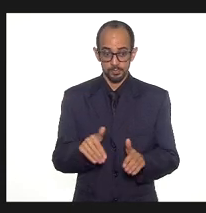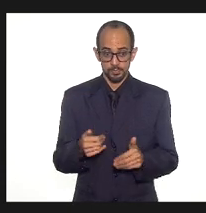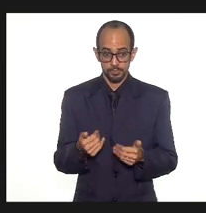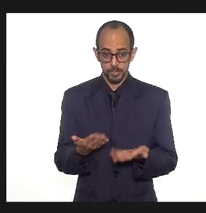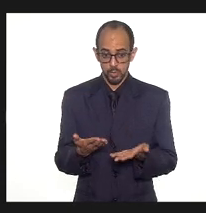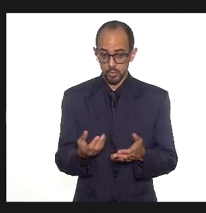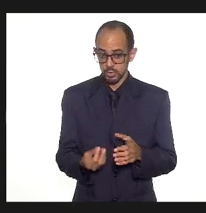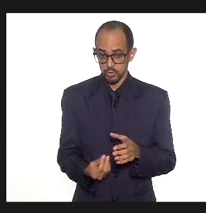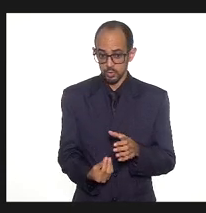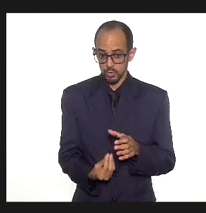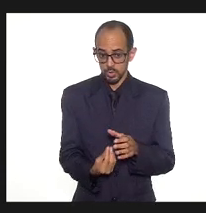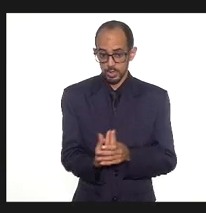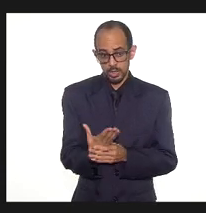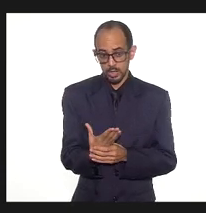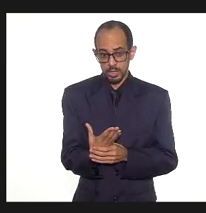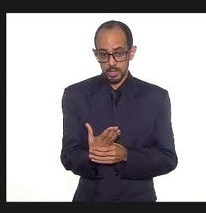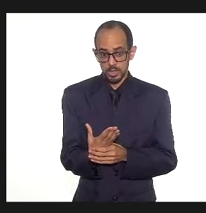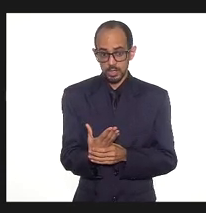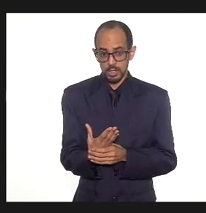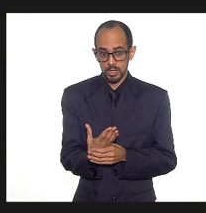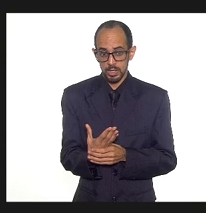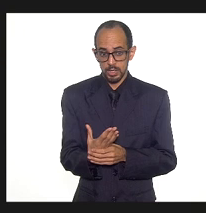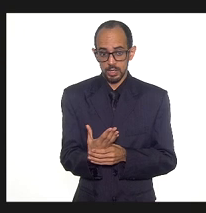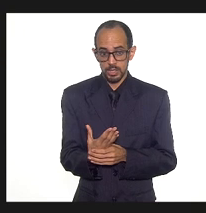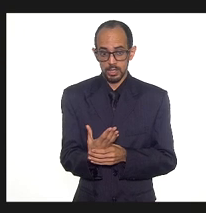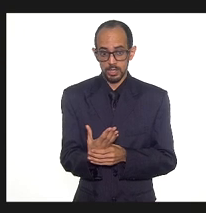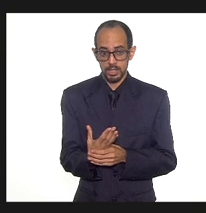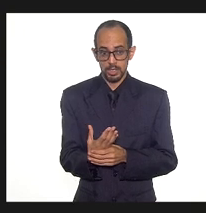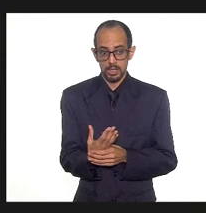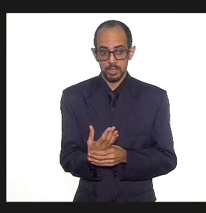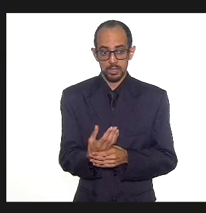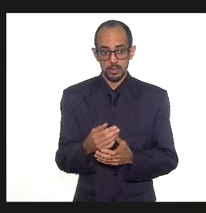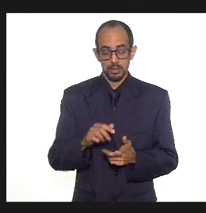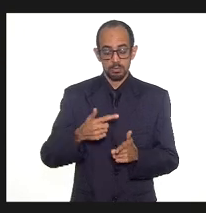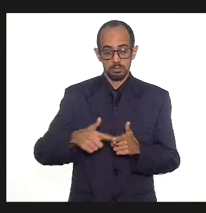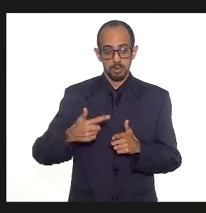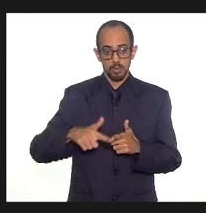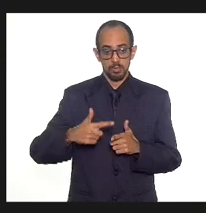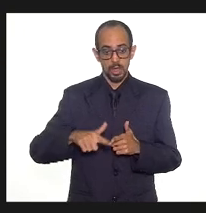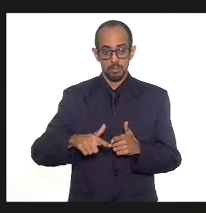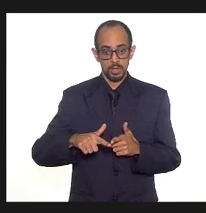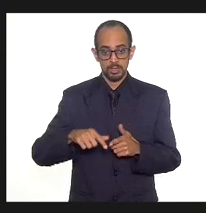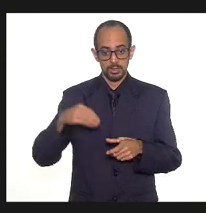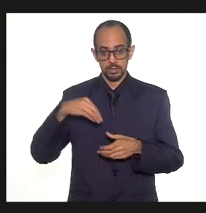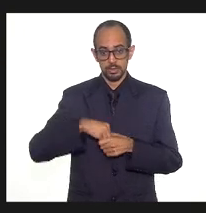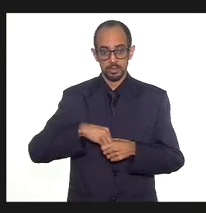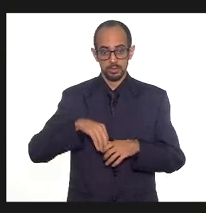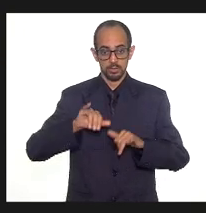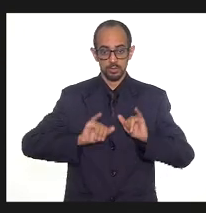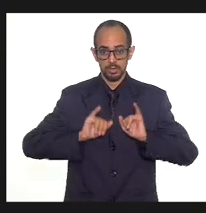gera, então, resultados adversos para a indústria. Isso não é